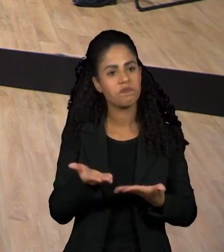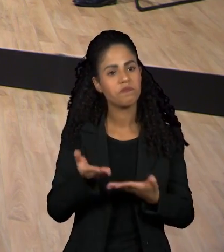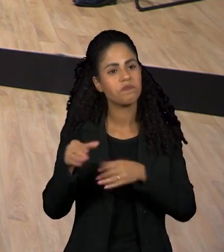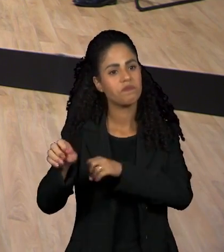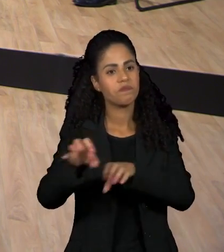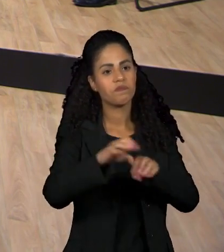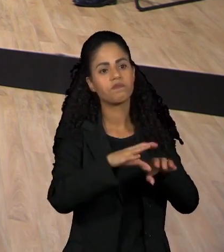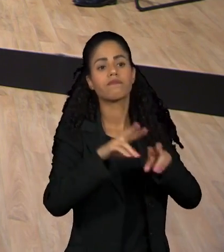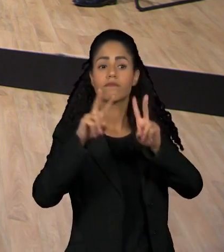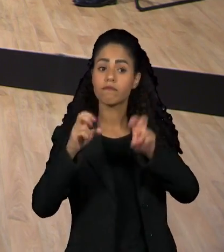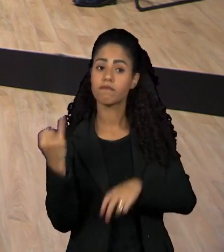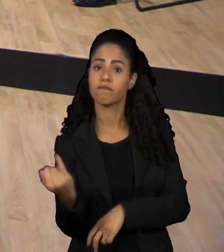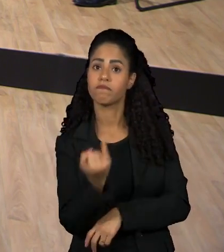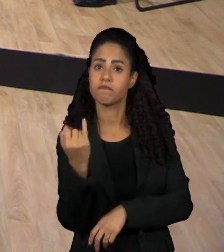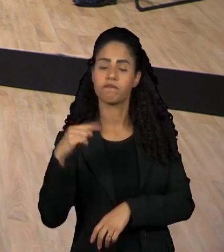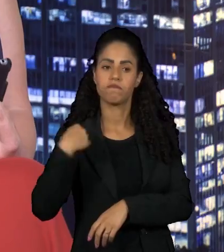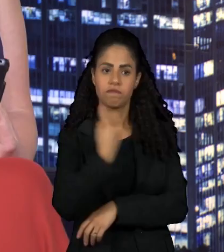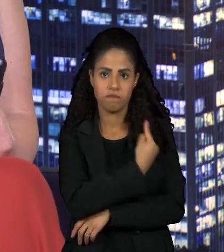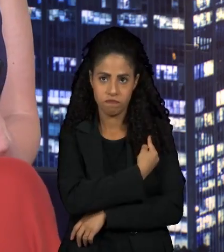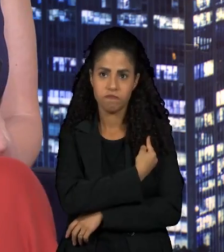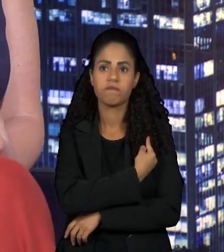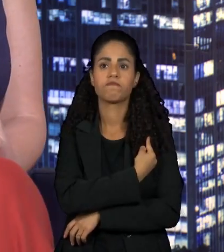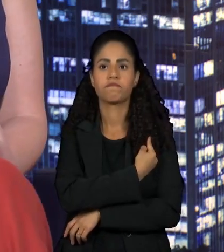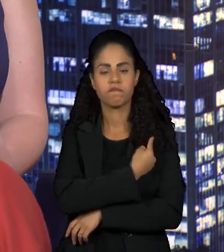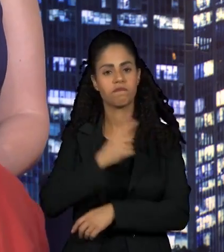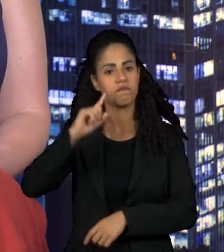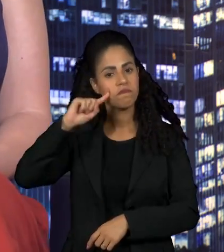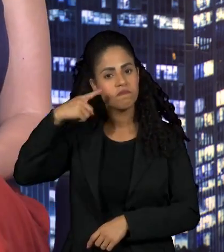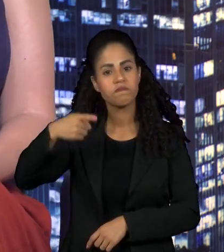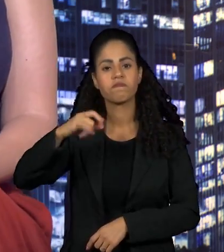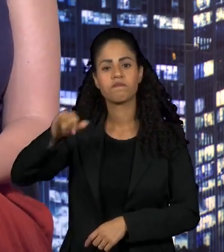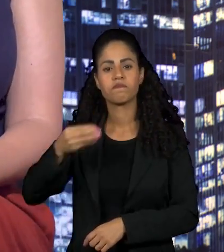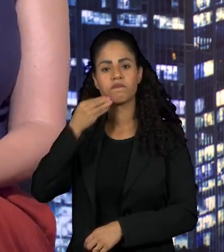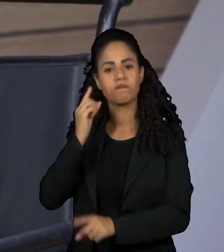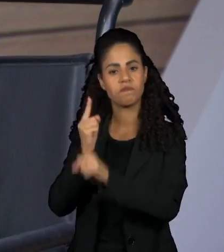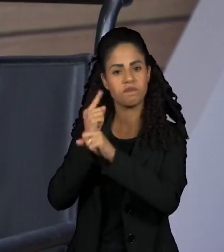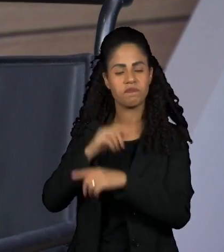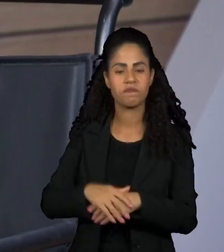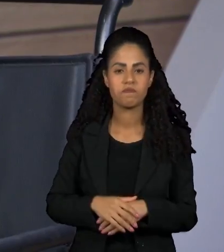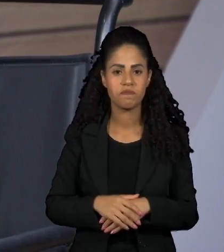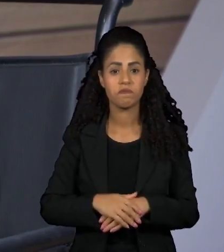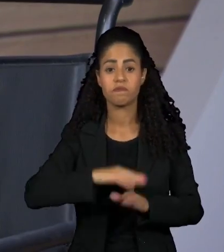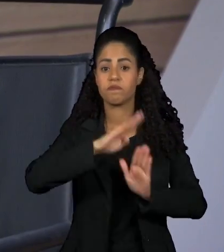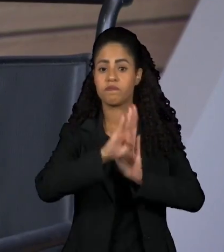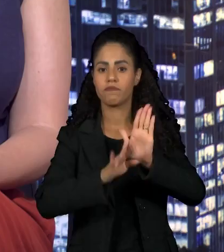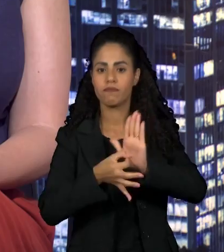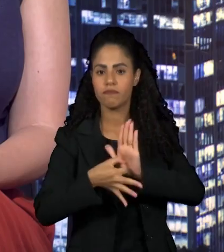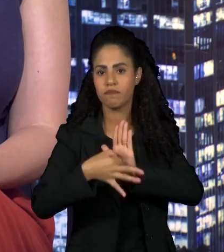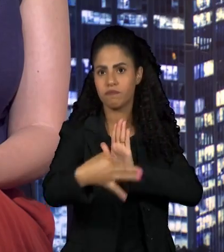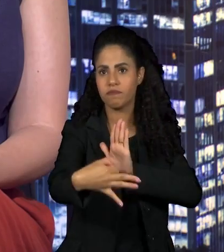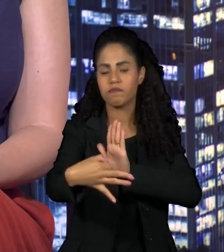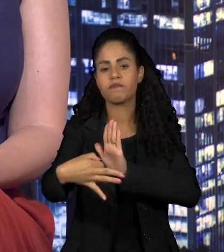tão importante para a gente. Até uma próxima oportunidade. A Opinião fica por aqui.